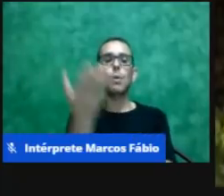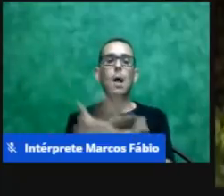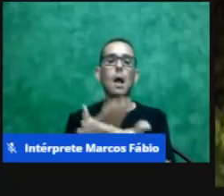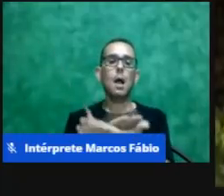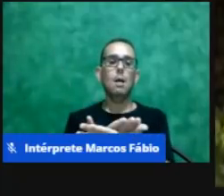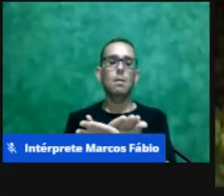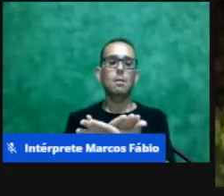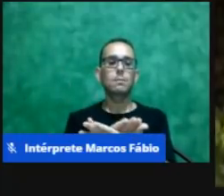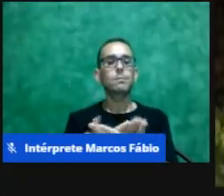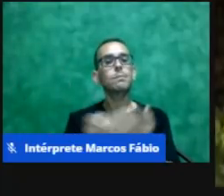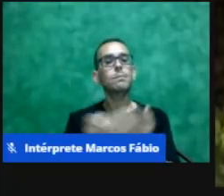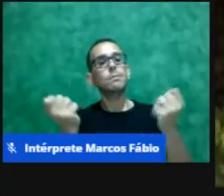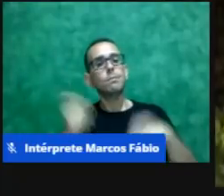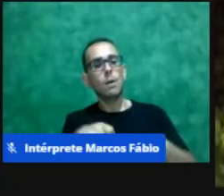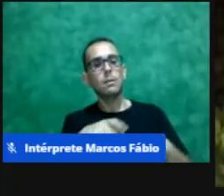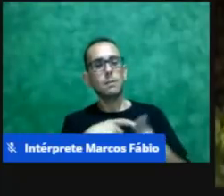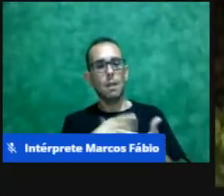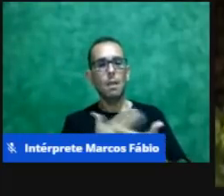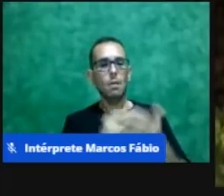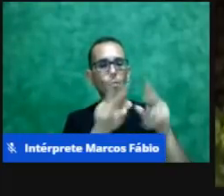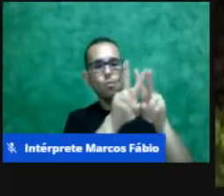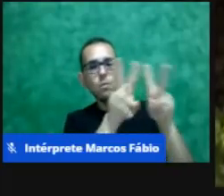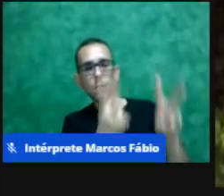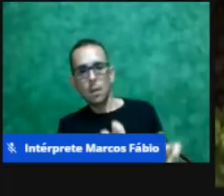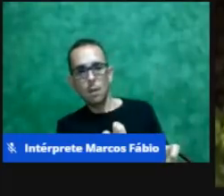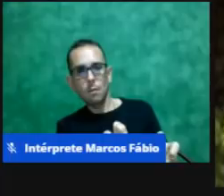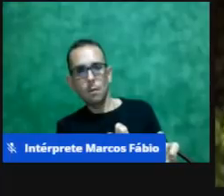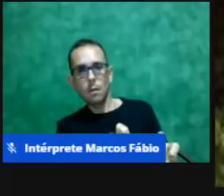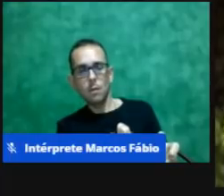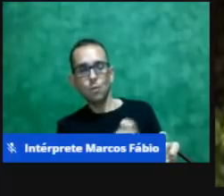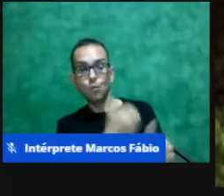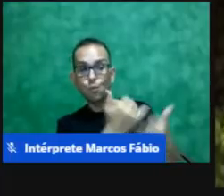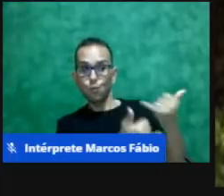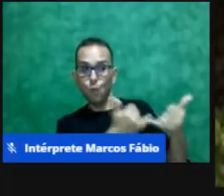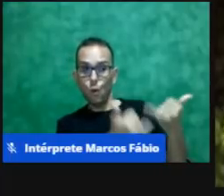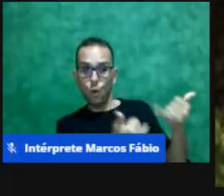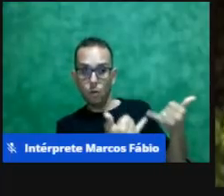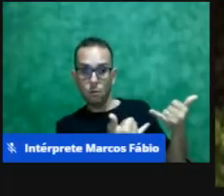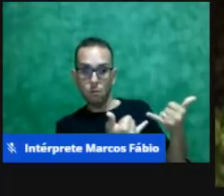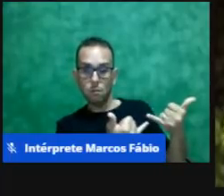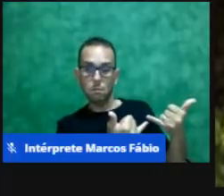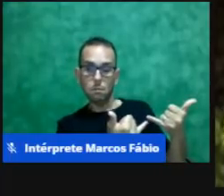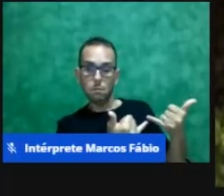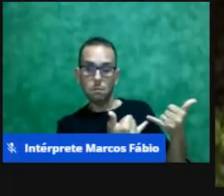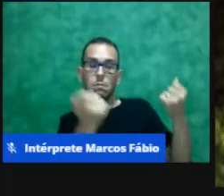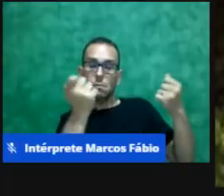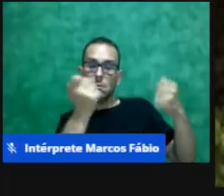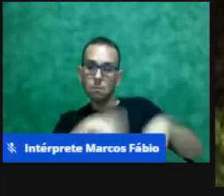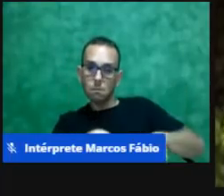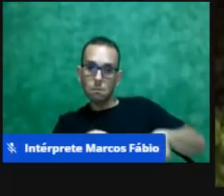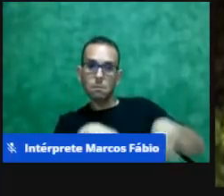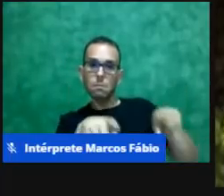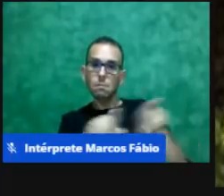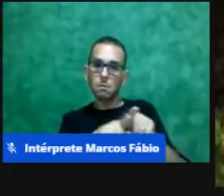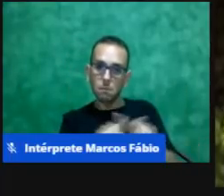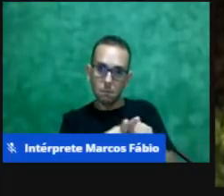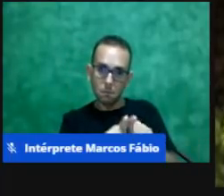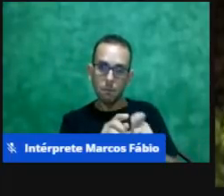sempre, se eu vou trabalhar com um tema, como eu havia dito, jogos e brincadeiras de matrizes africanas, como